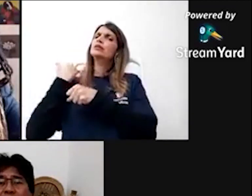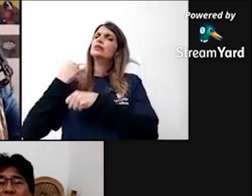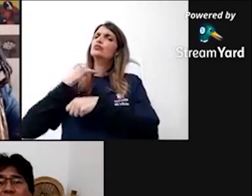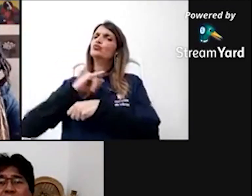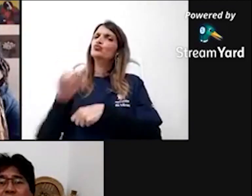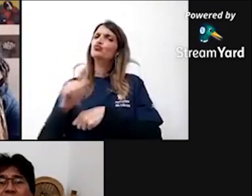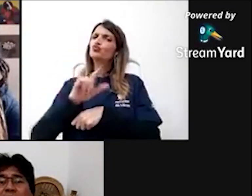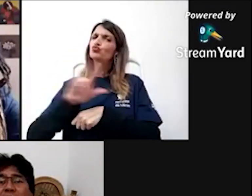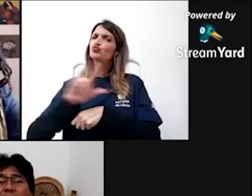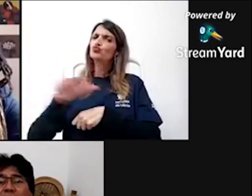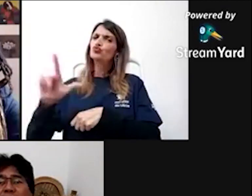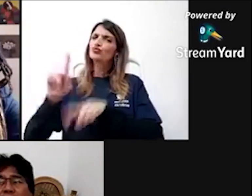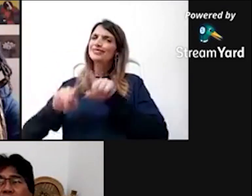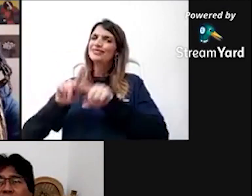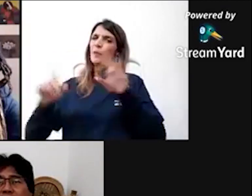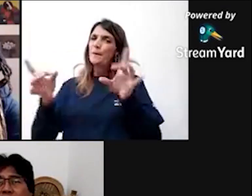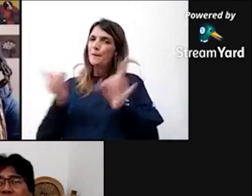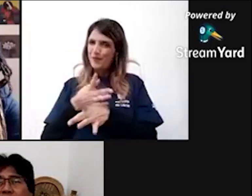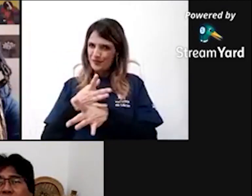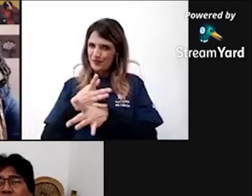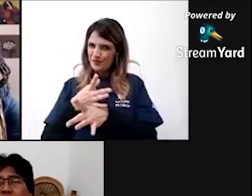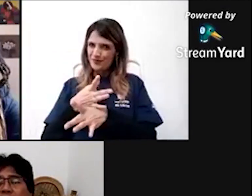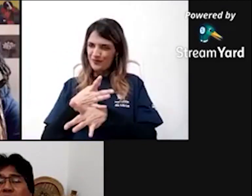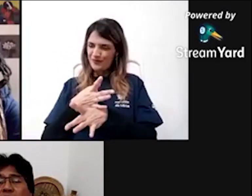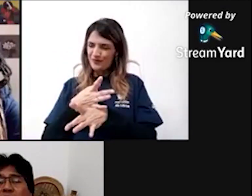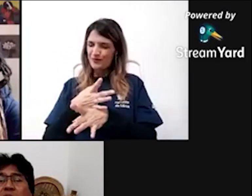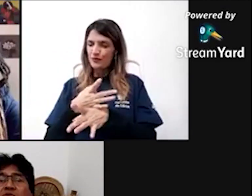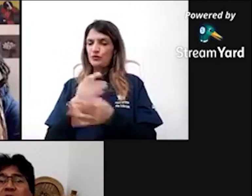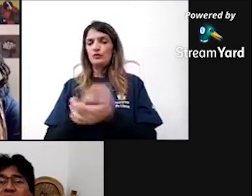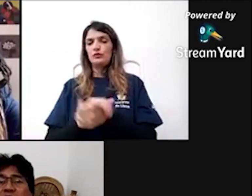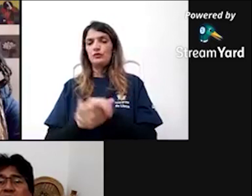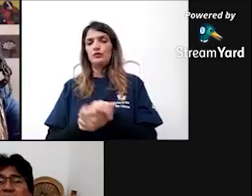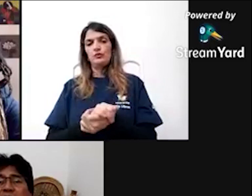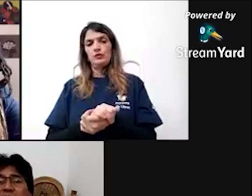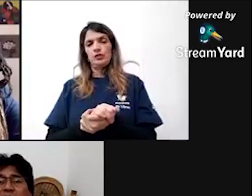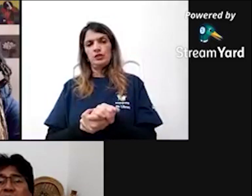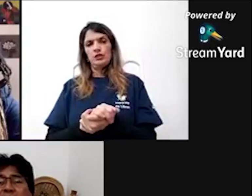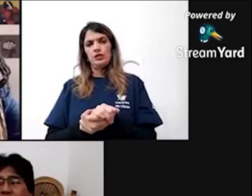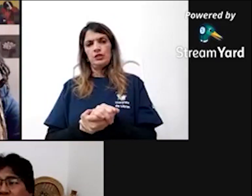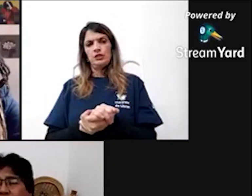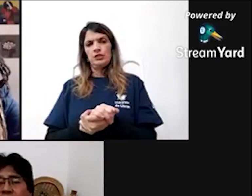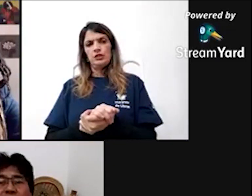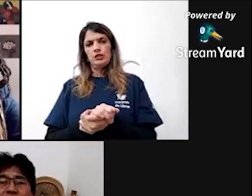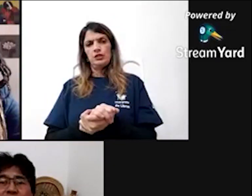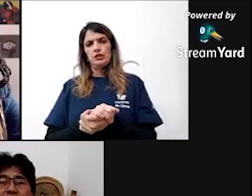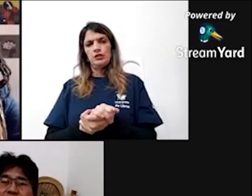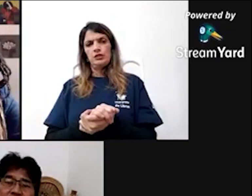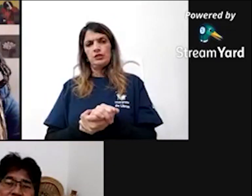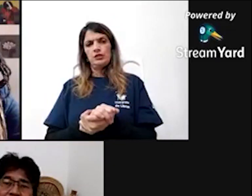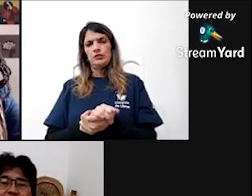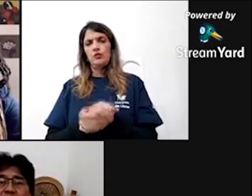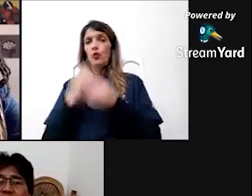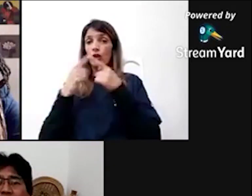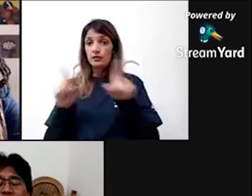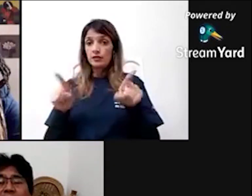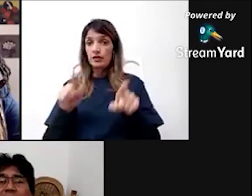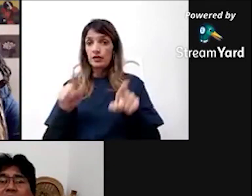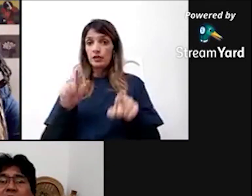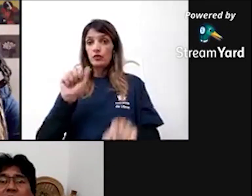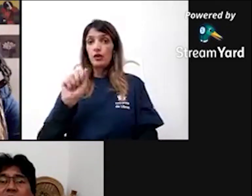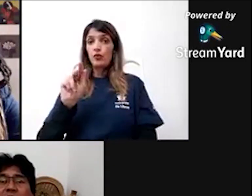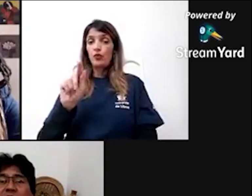pronto o material e foi lançado no Agosto Indígena, e que foi um dia